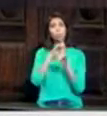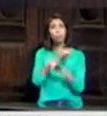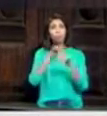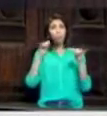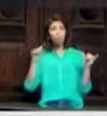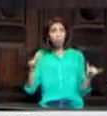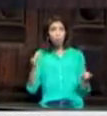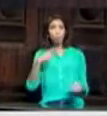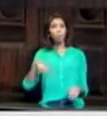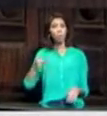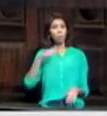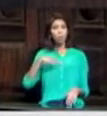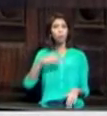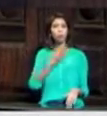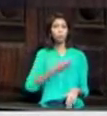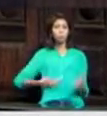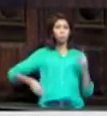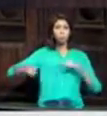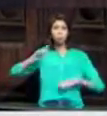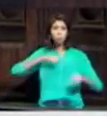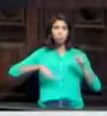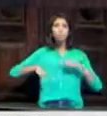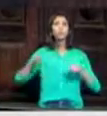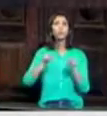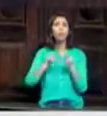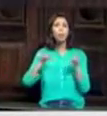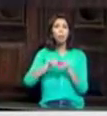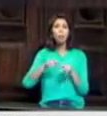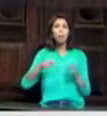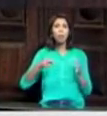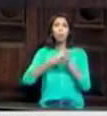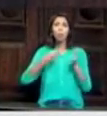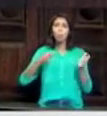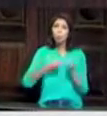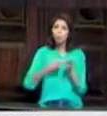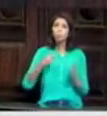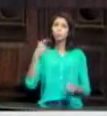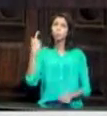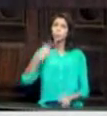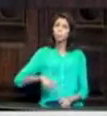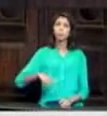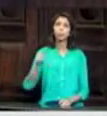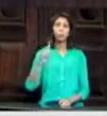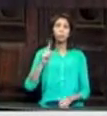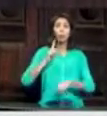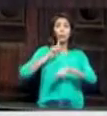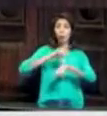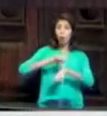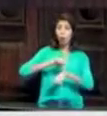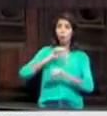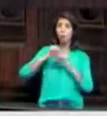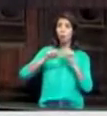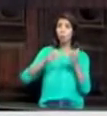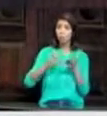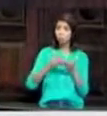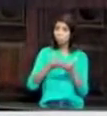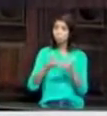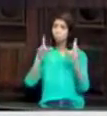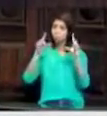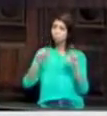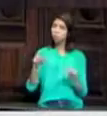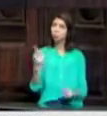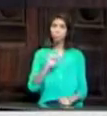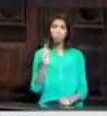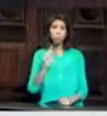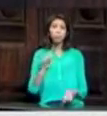mandato também está alinhado na luta para que isso não se efetive, para que os horários de barcas não sejam reduzidos, para